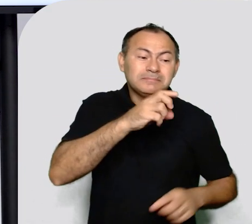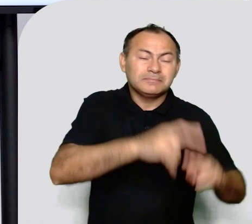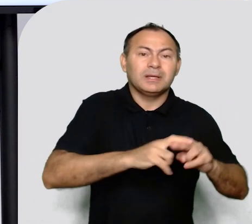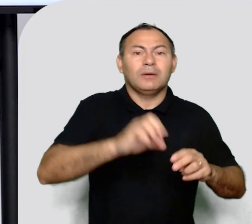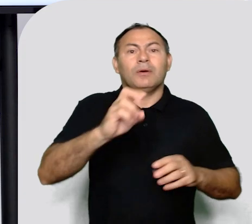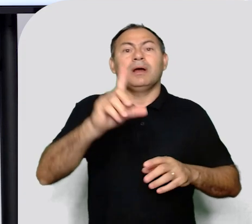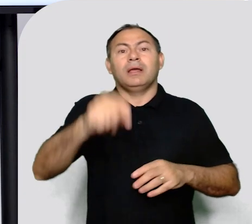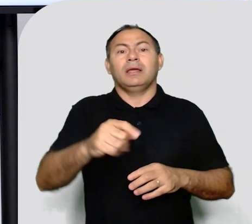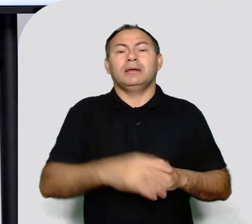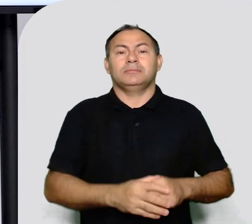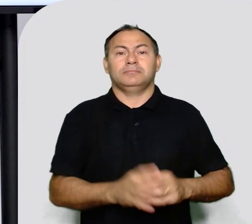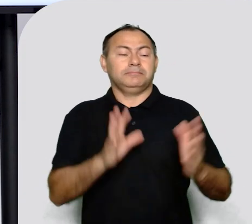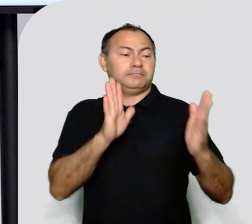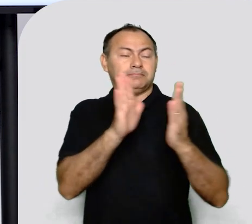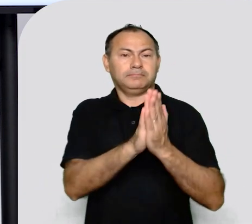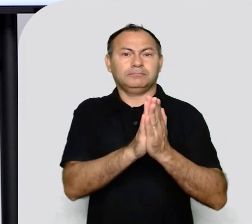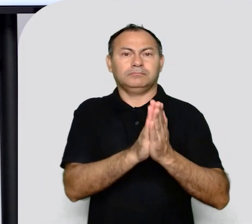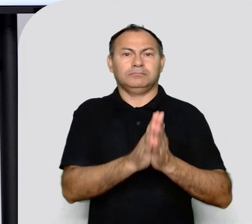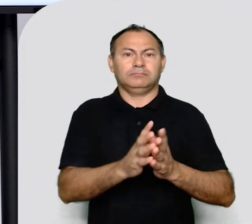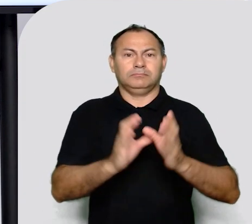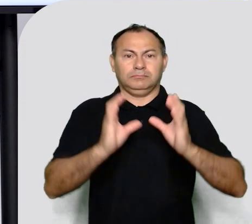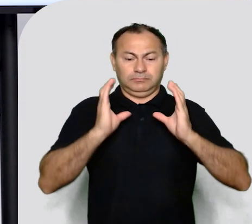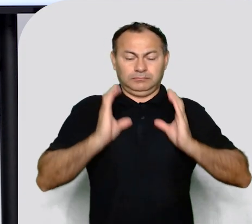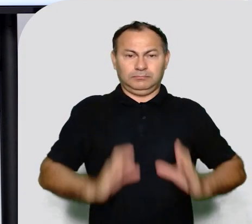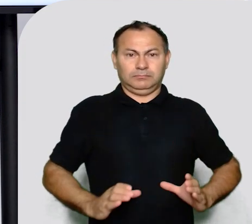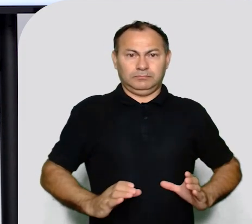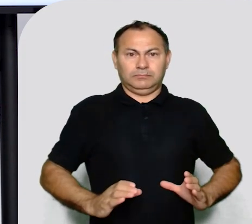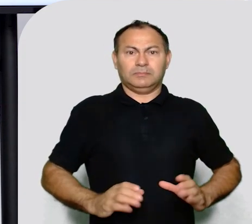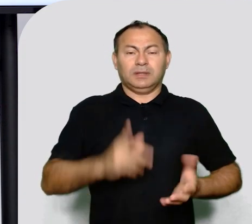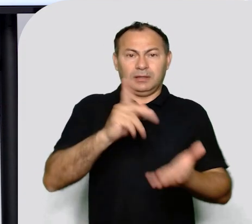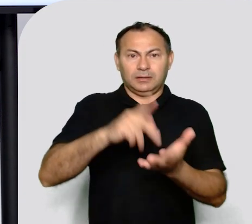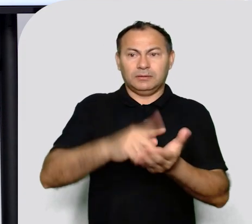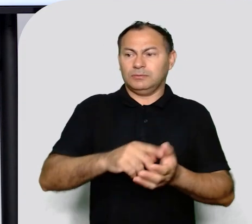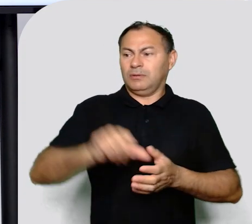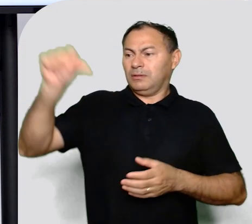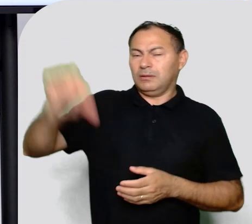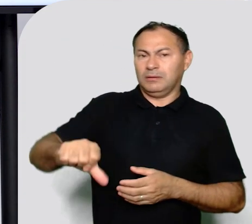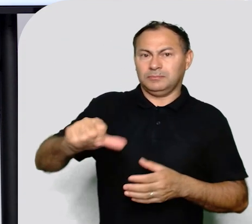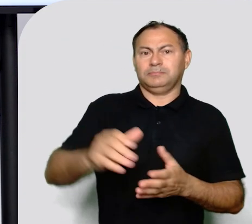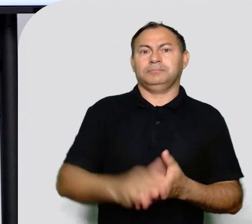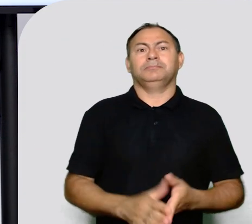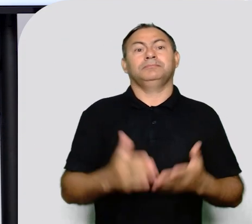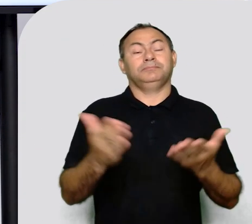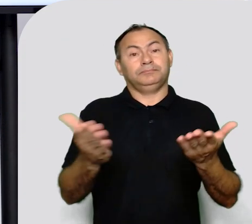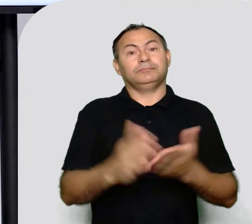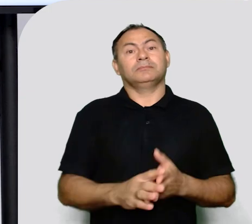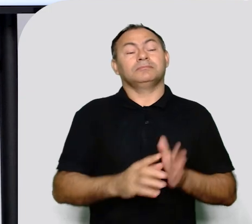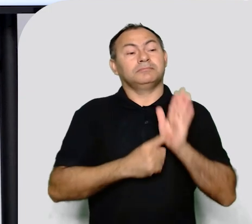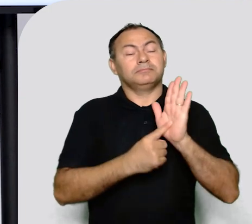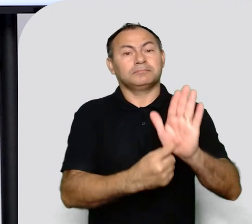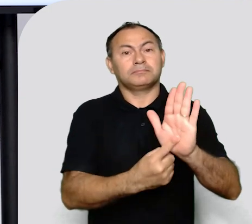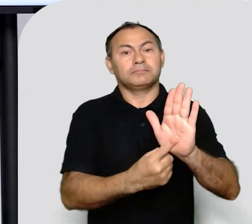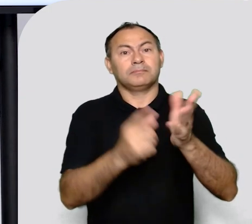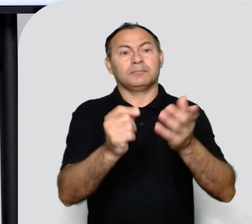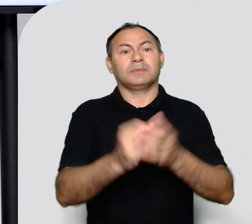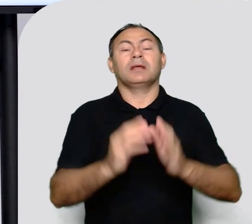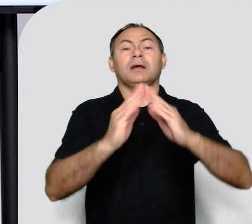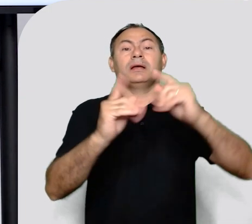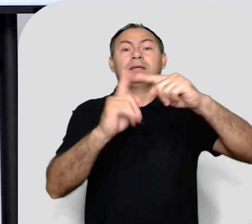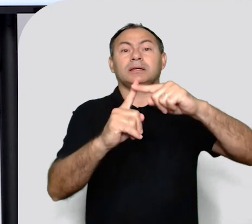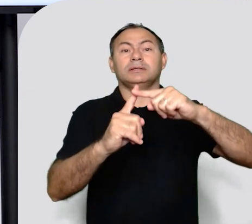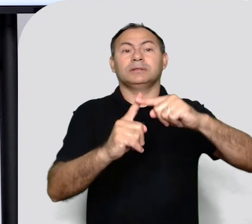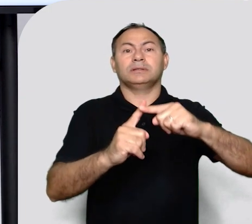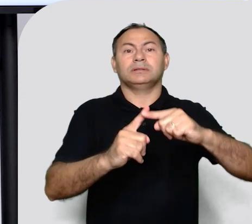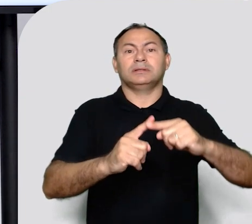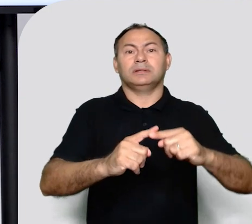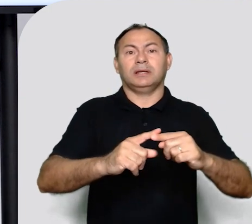infelizes ou se foram impactados por comportamentos realmente escandalosos. Isso priva a